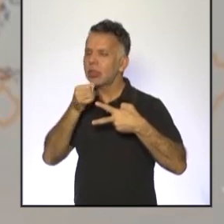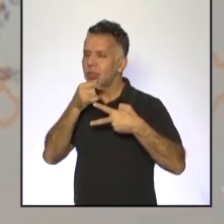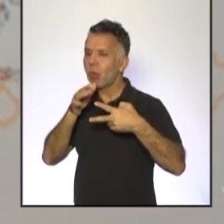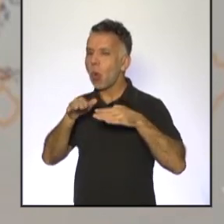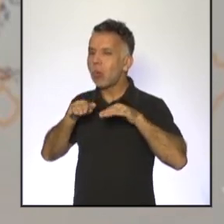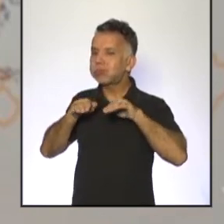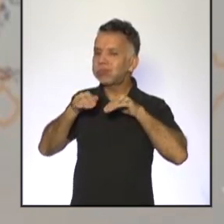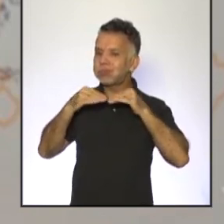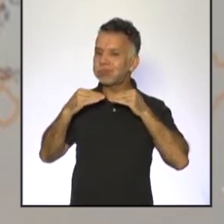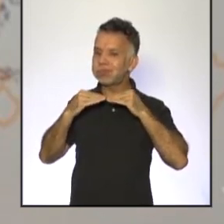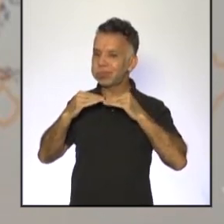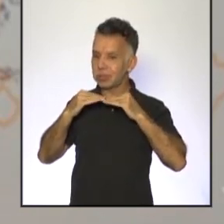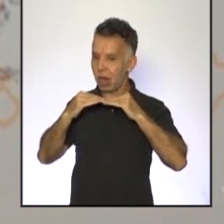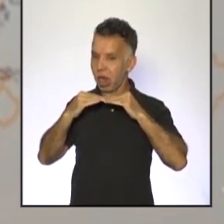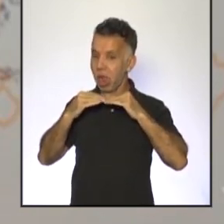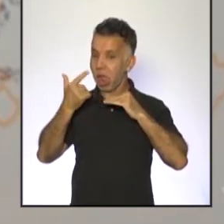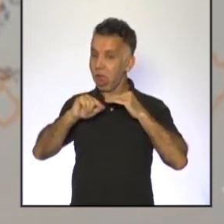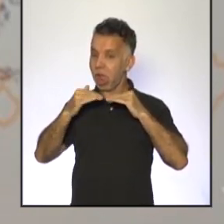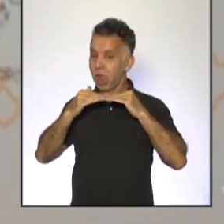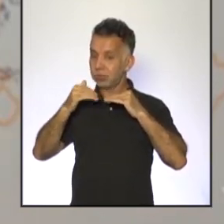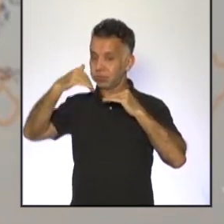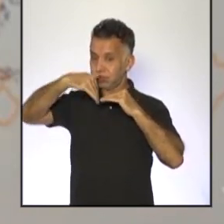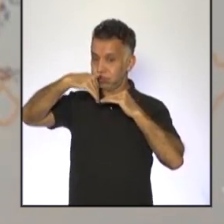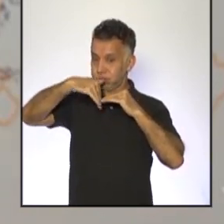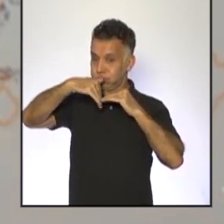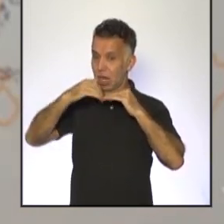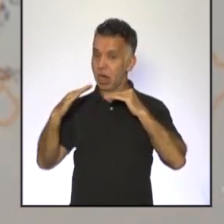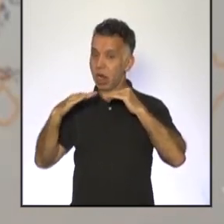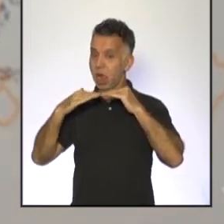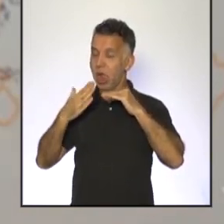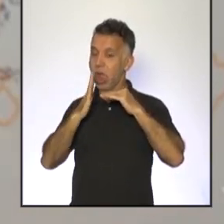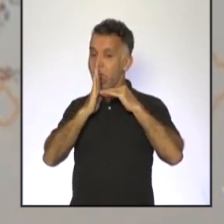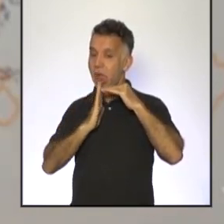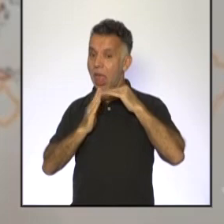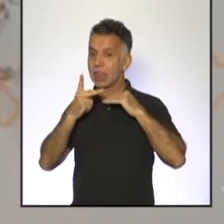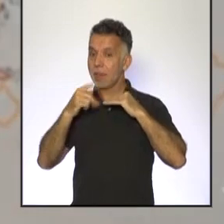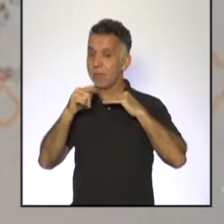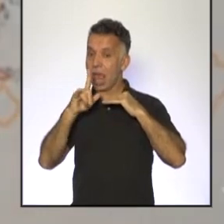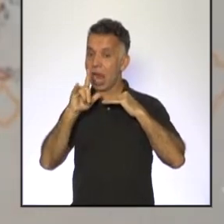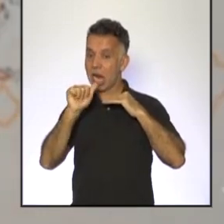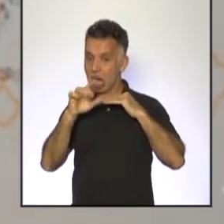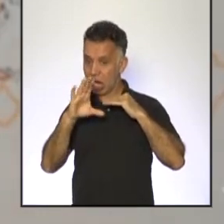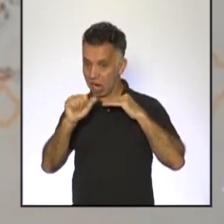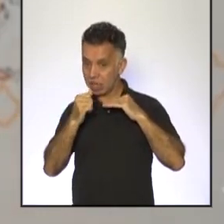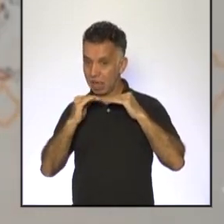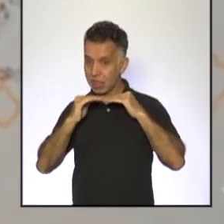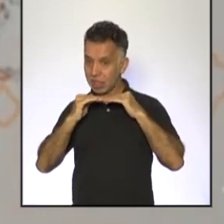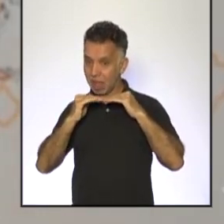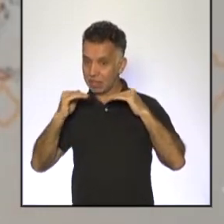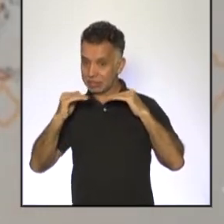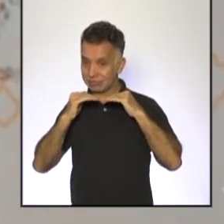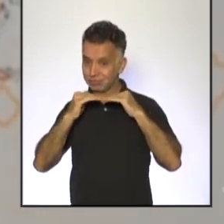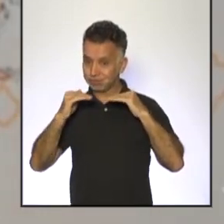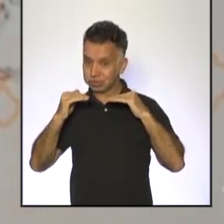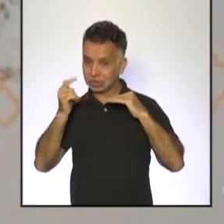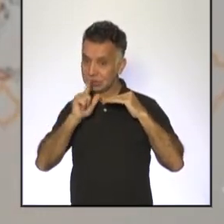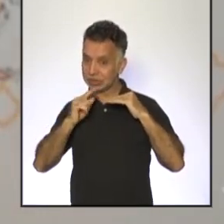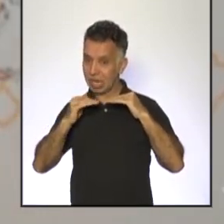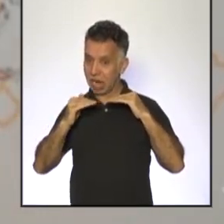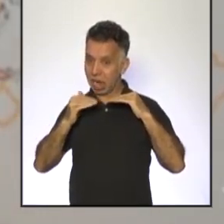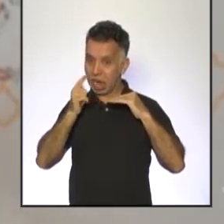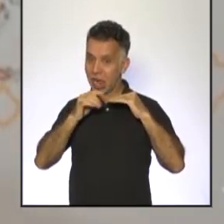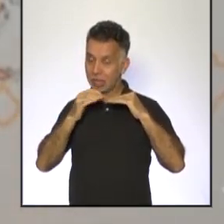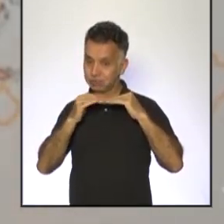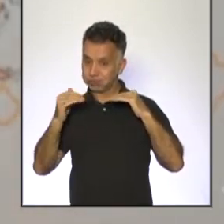é a porção central interiorana da placa tectônica, está afastada das áreas limítrofes